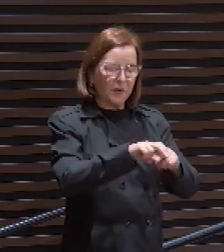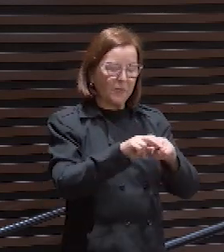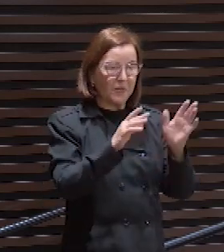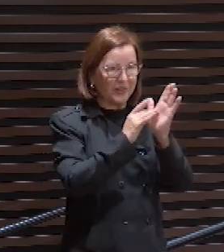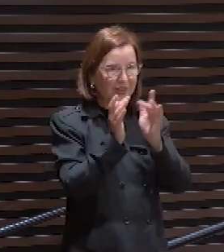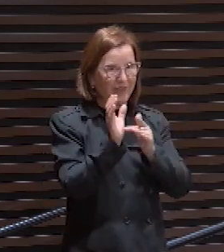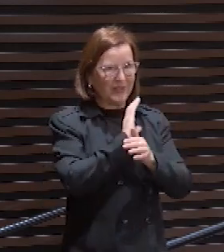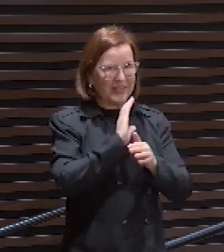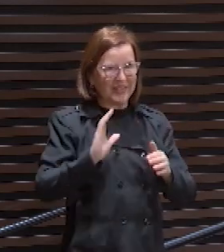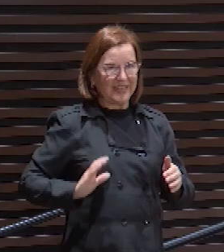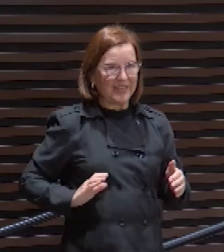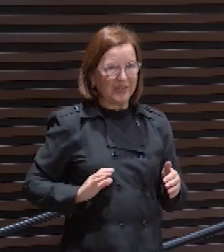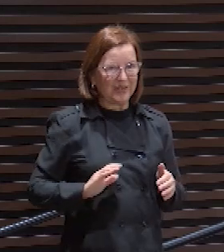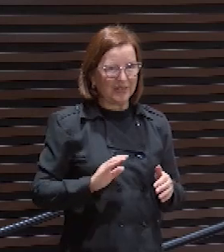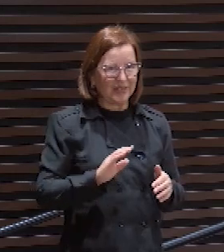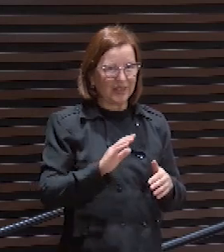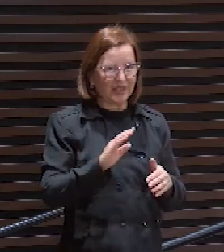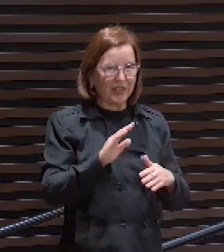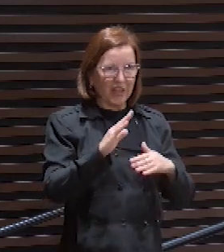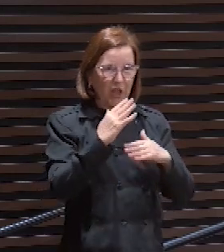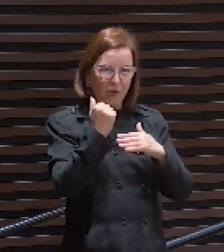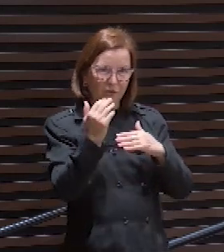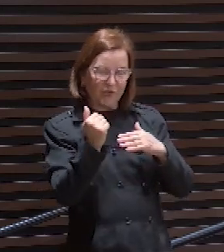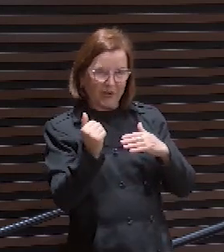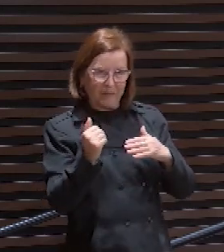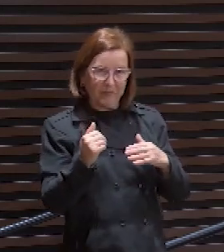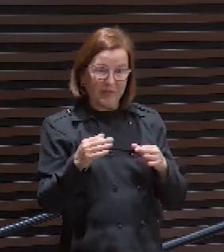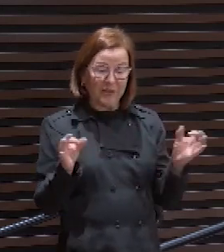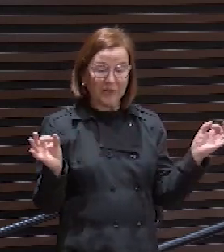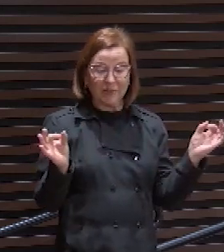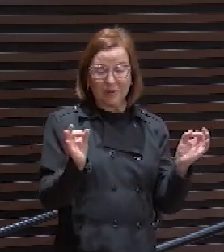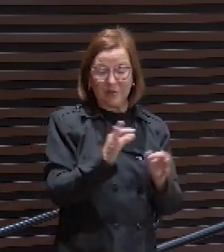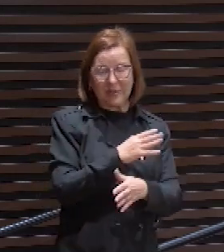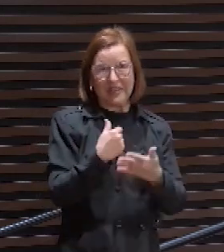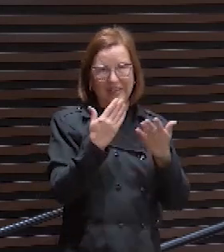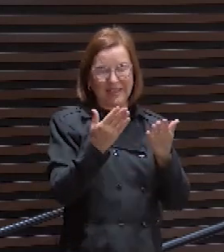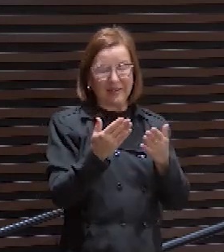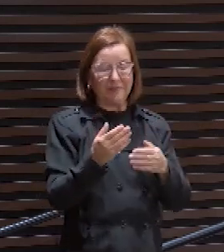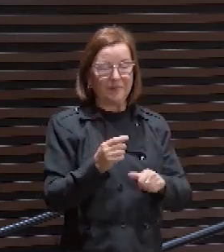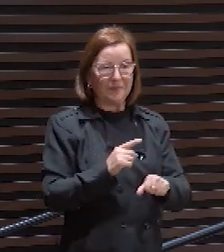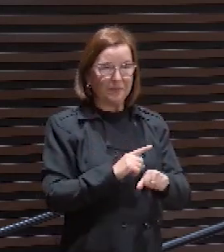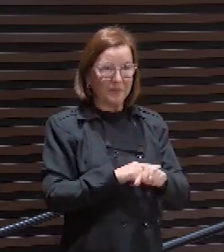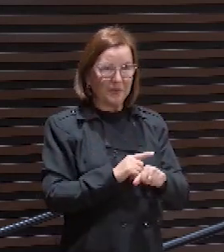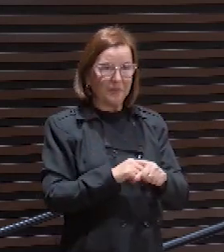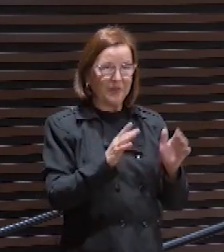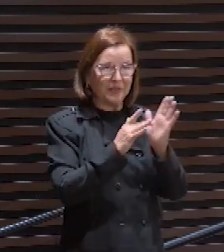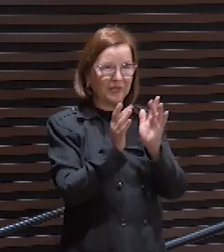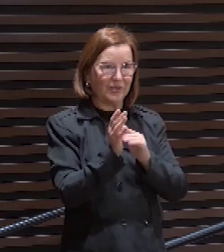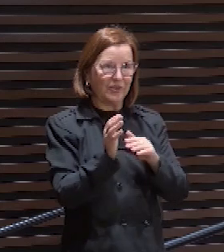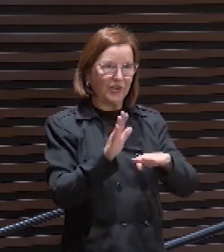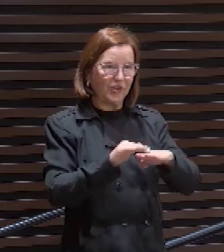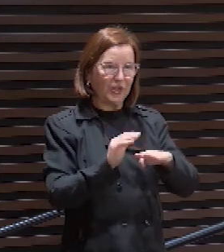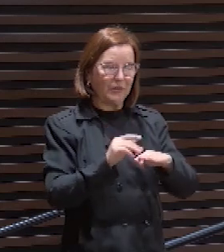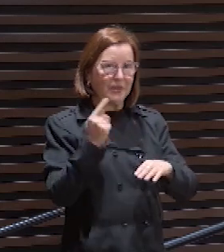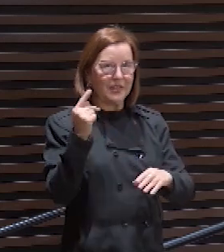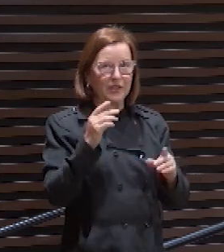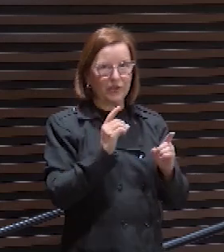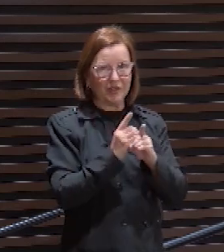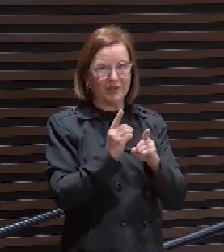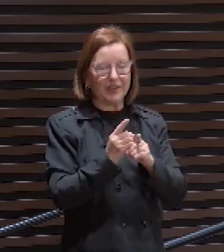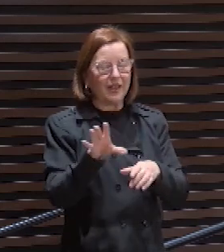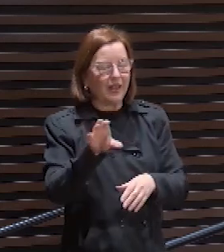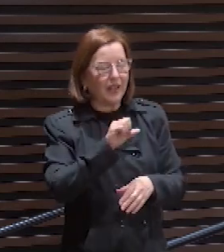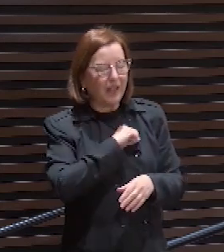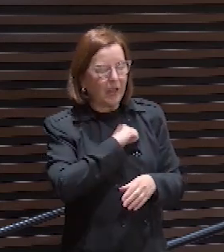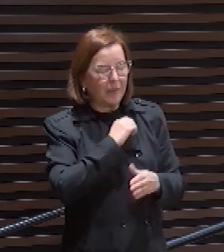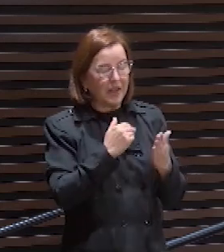é um convite à totalidade da entrega. Quando Jesus chama seus discípulos a amá-lo acima de todos os